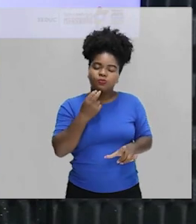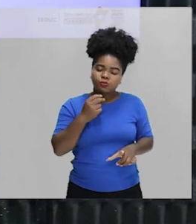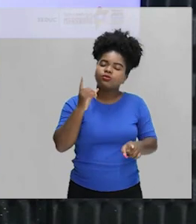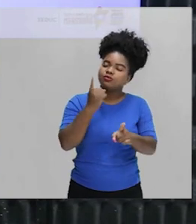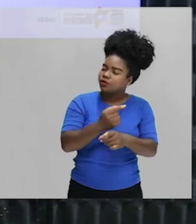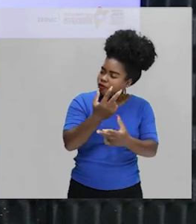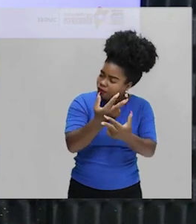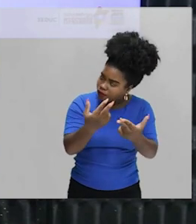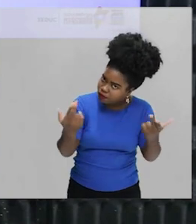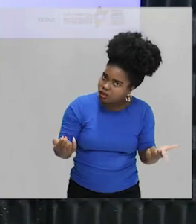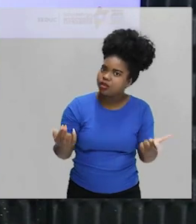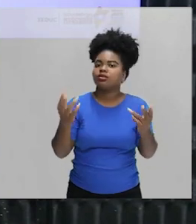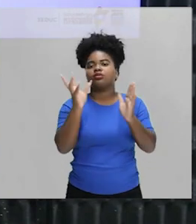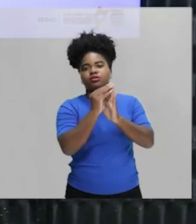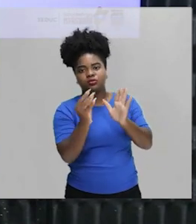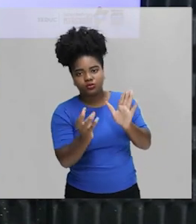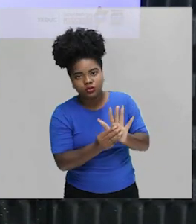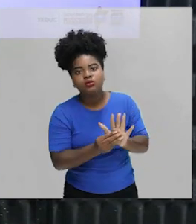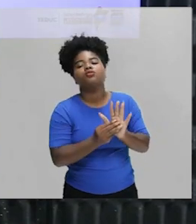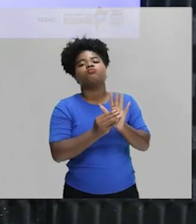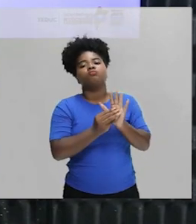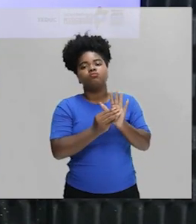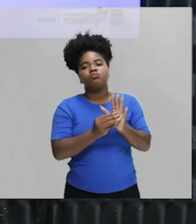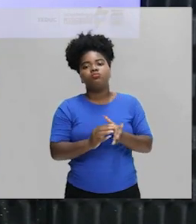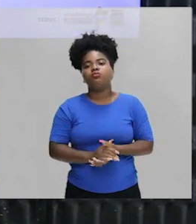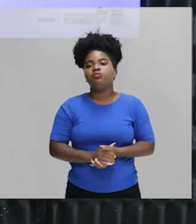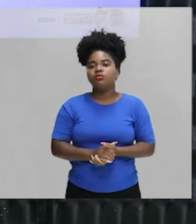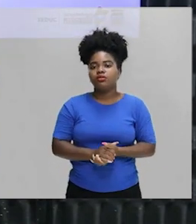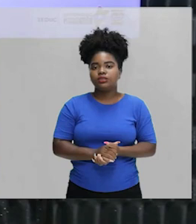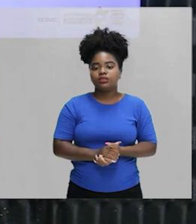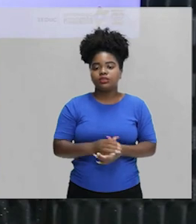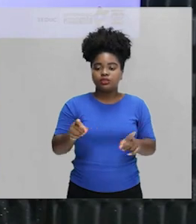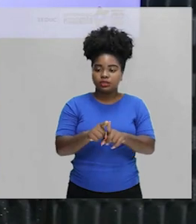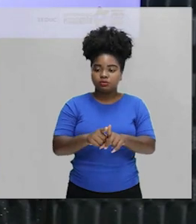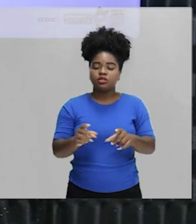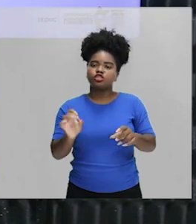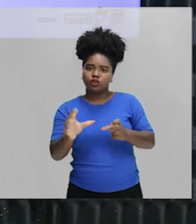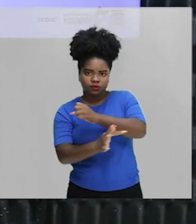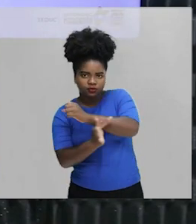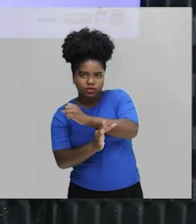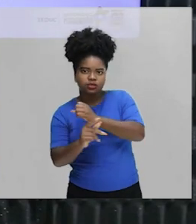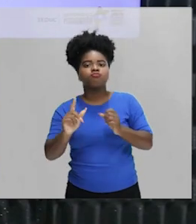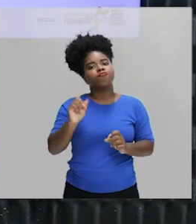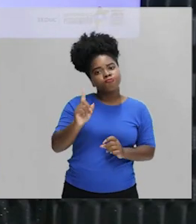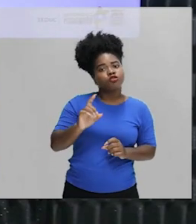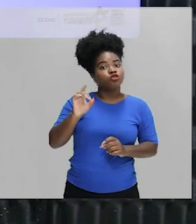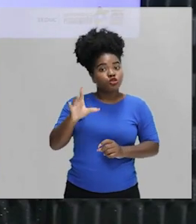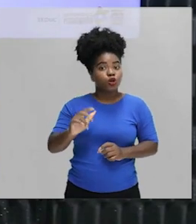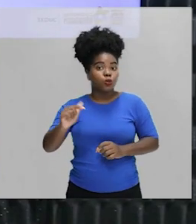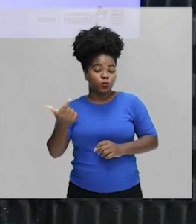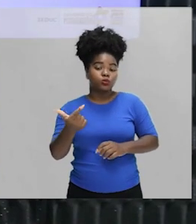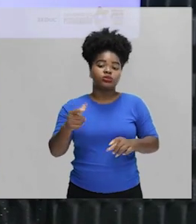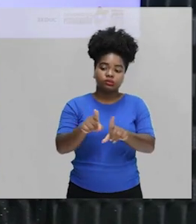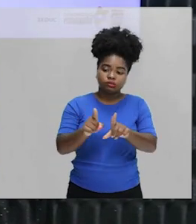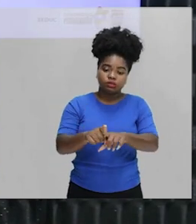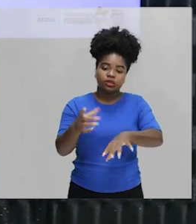encontrar tudo sobre esse conteúdo sobre outros conteúdos além de outras disciplinas Tá ok então